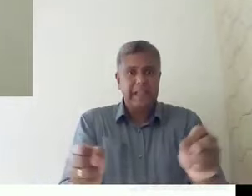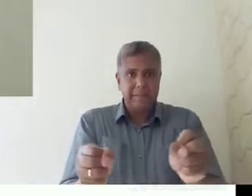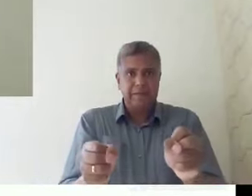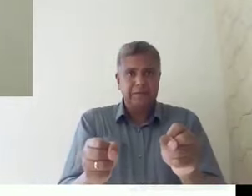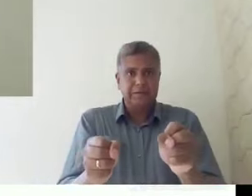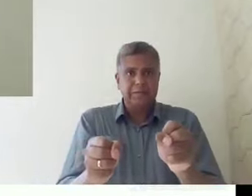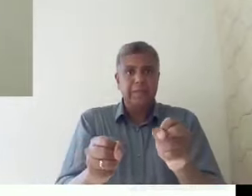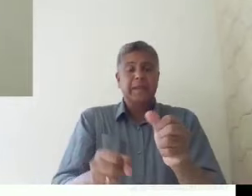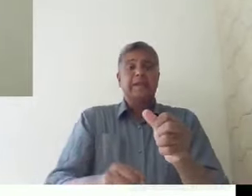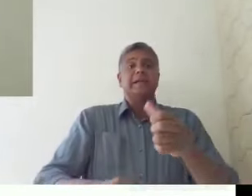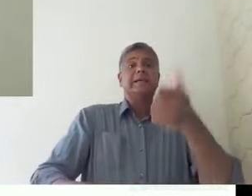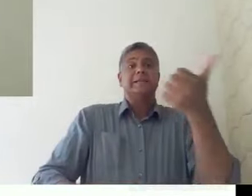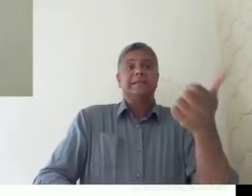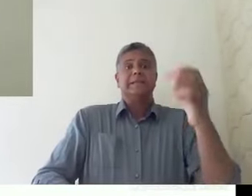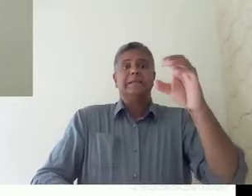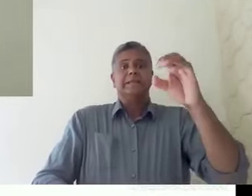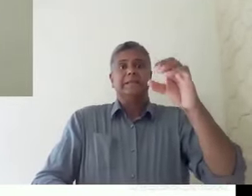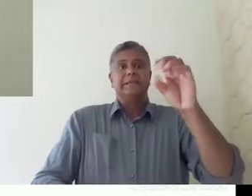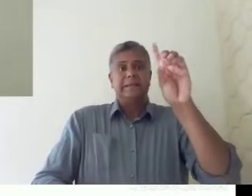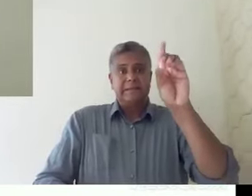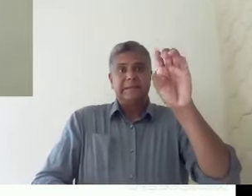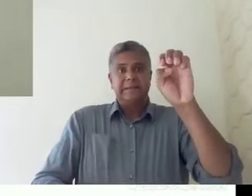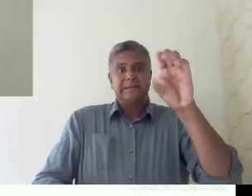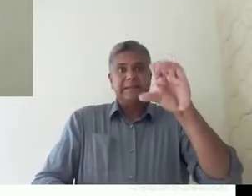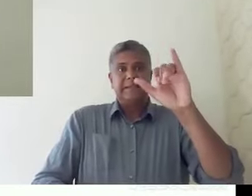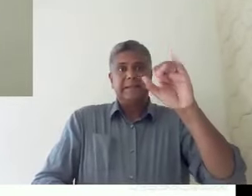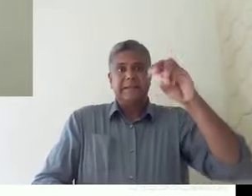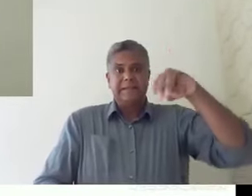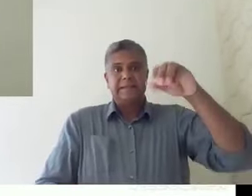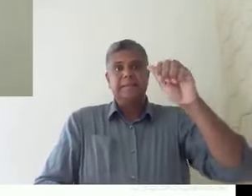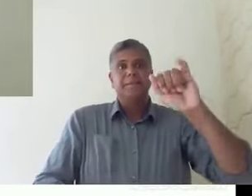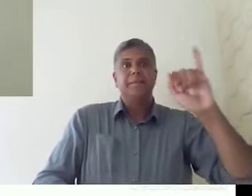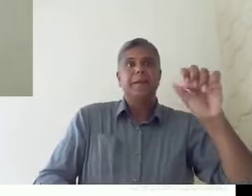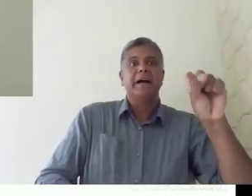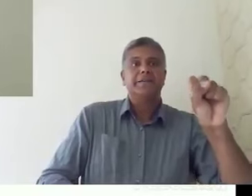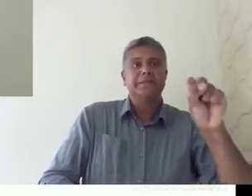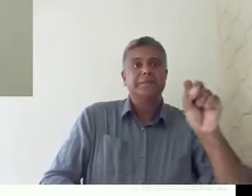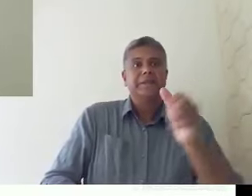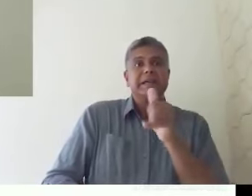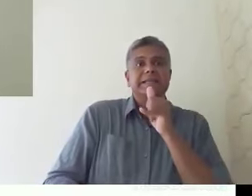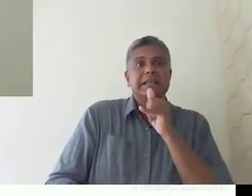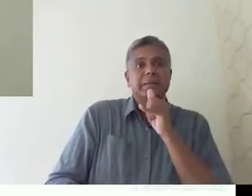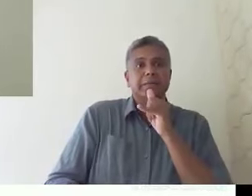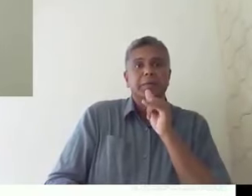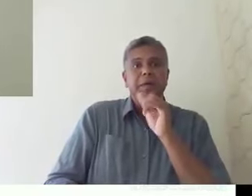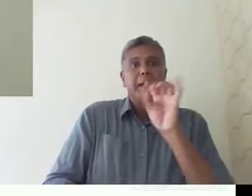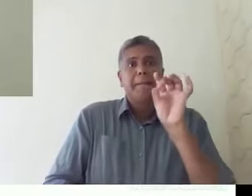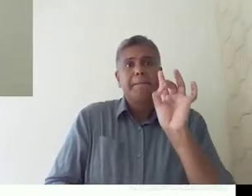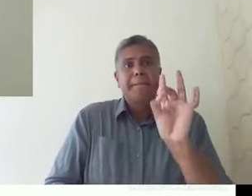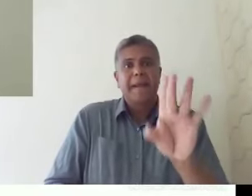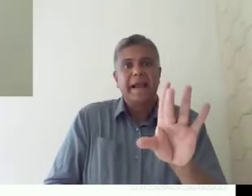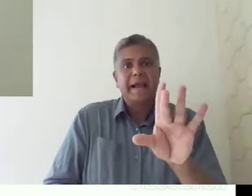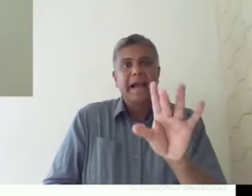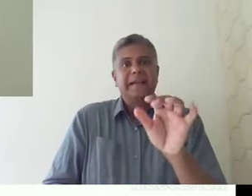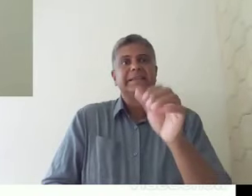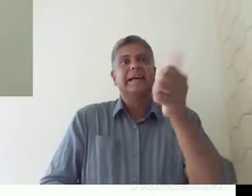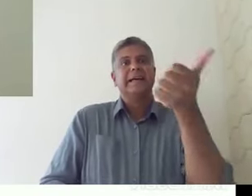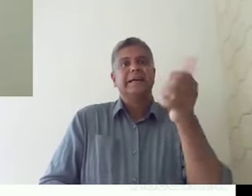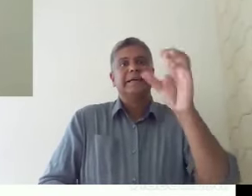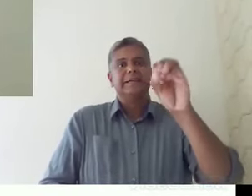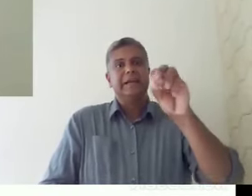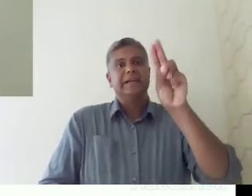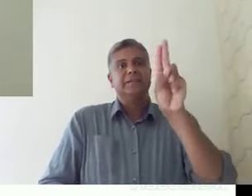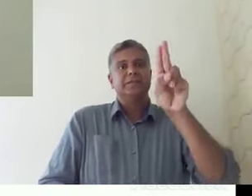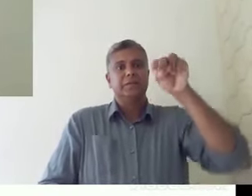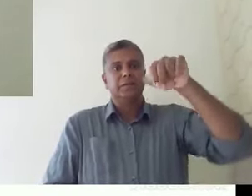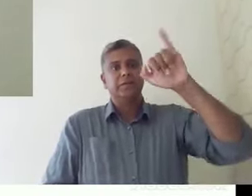Nos sistemas decimais, como é o caso do metro, a gente tem para cada 10 unidades para cada